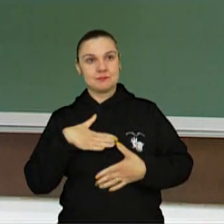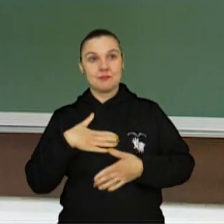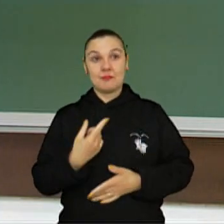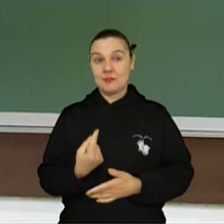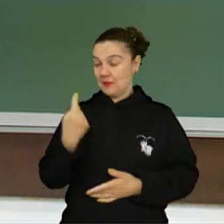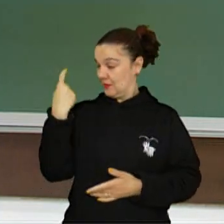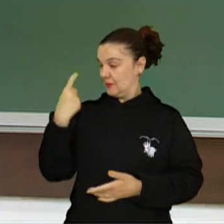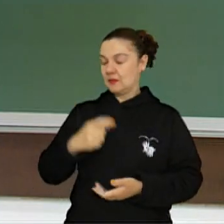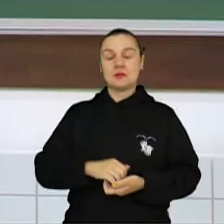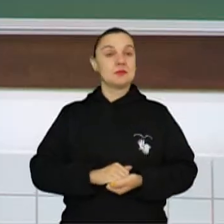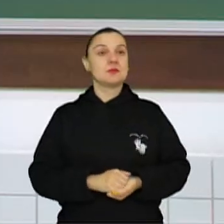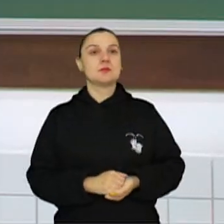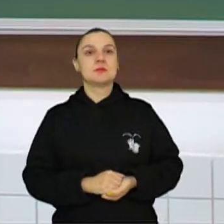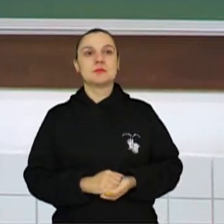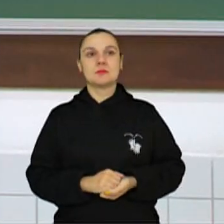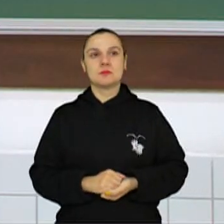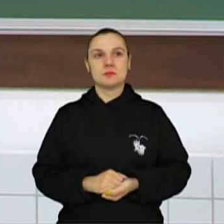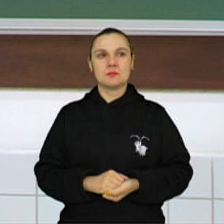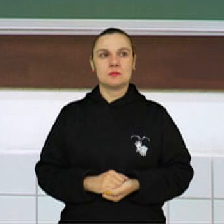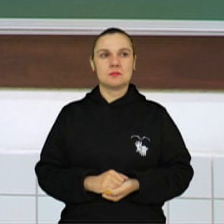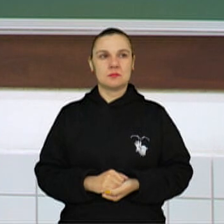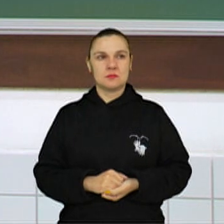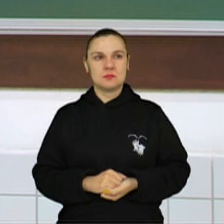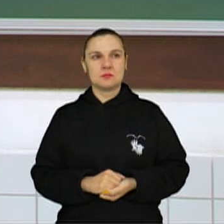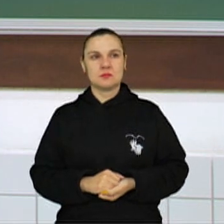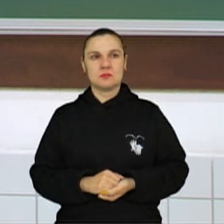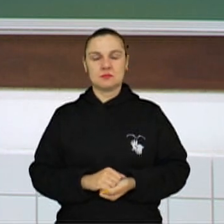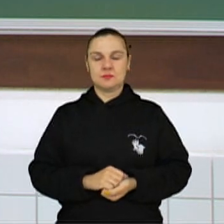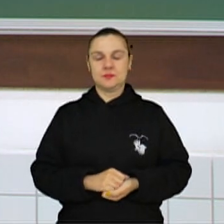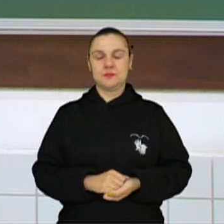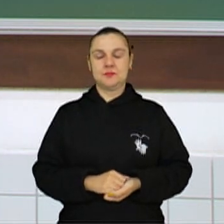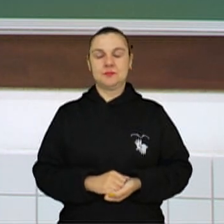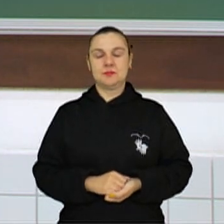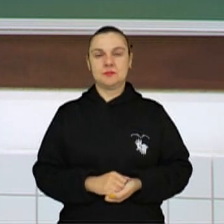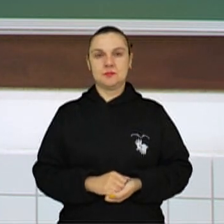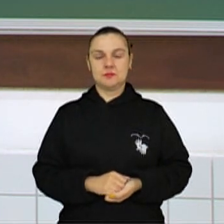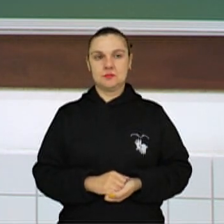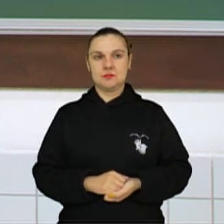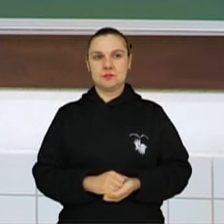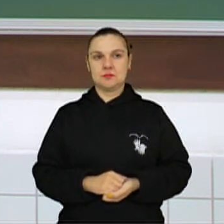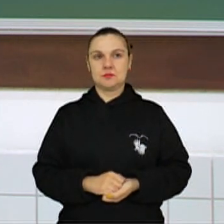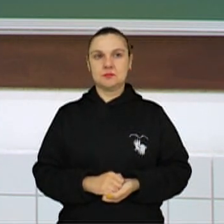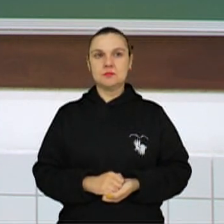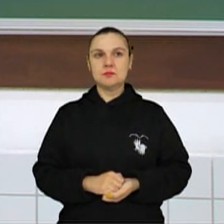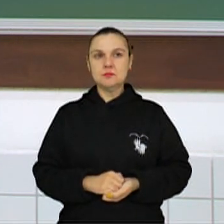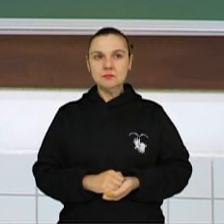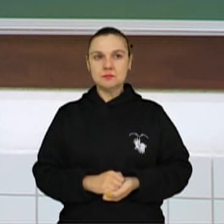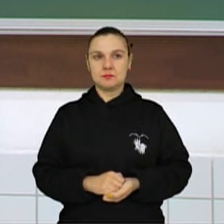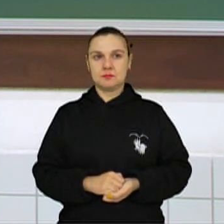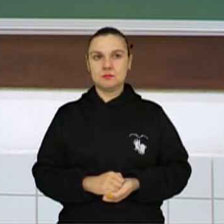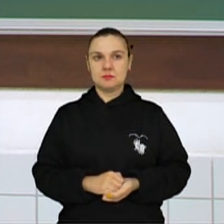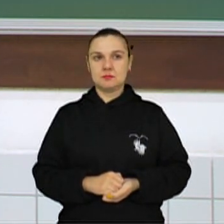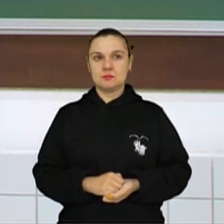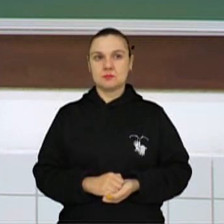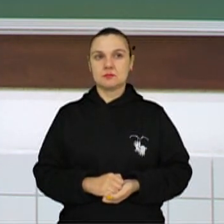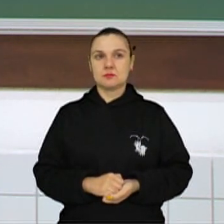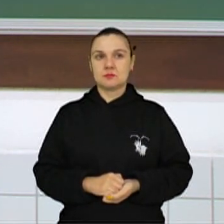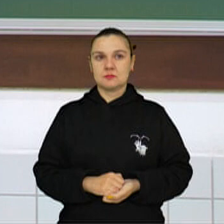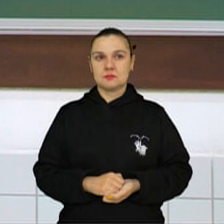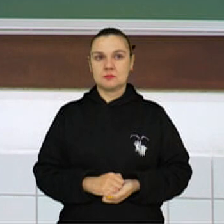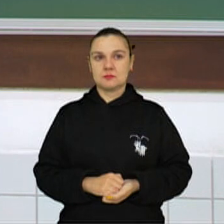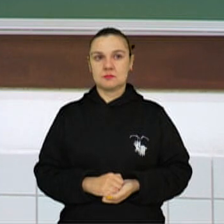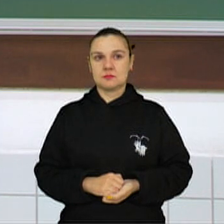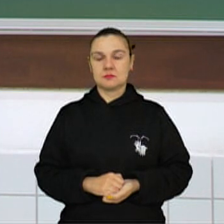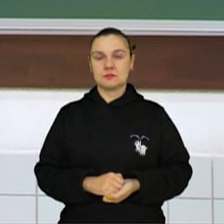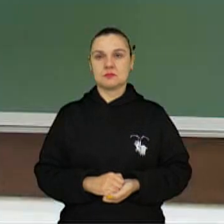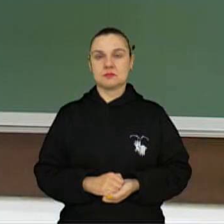ver, então, hablando aí de dolor, sensações e estado físico, teremos aí algumas questões e